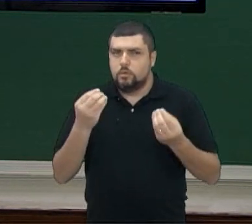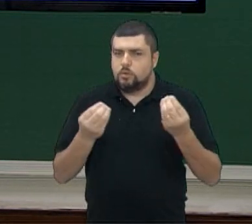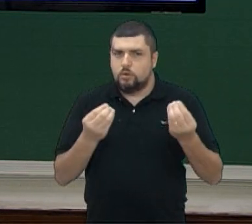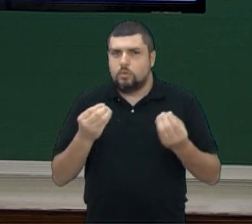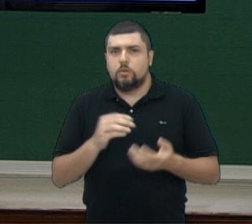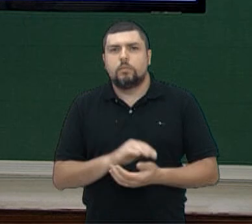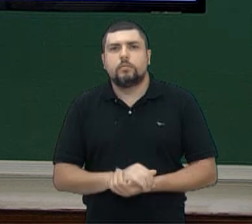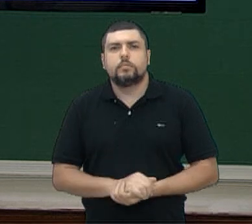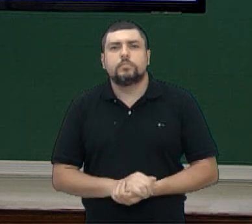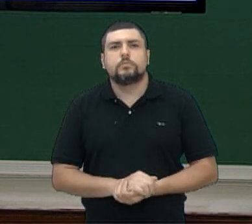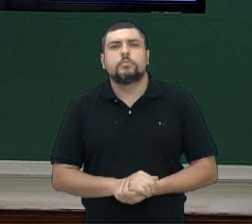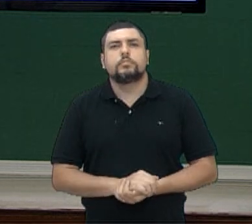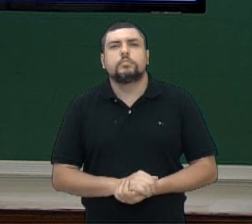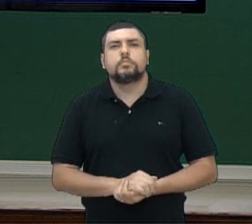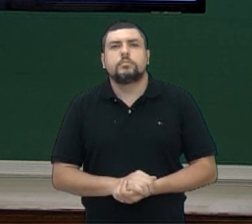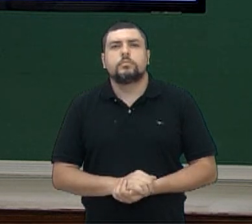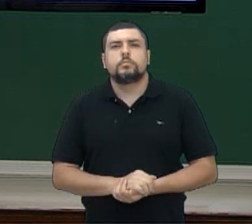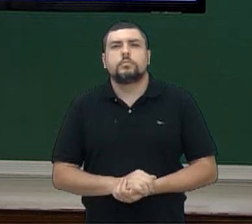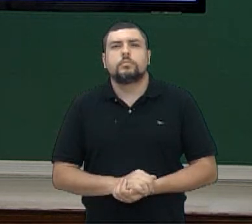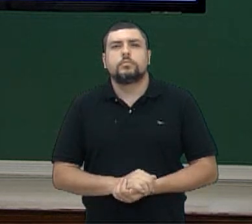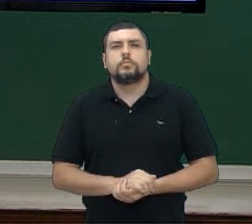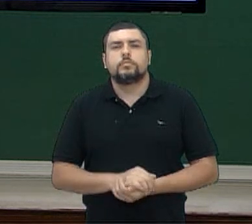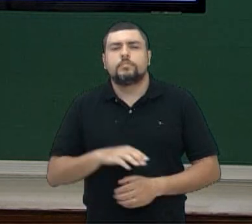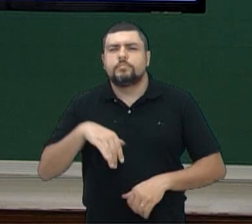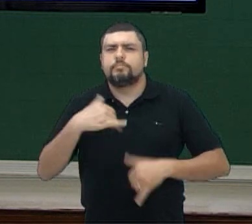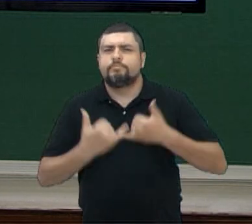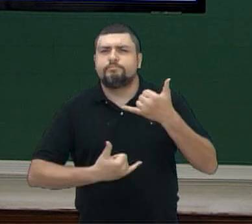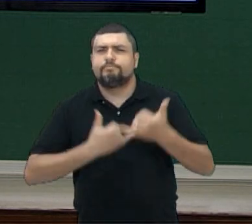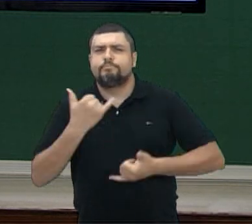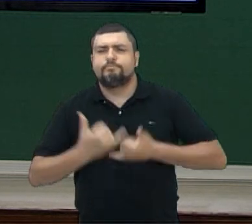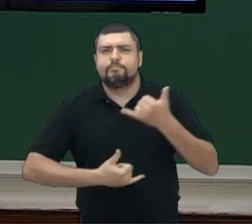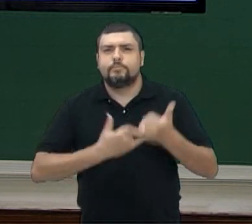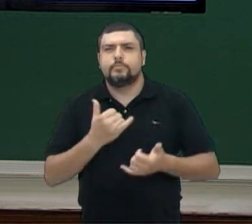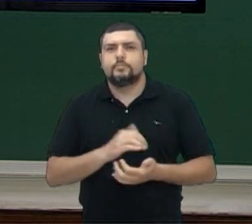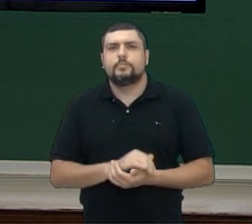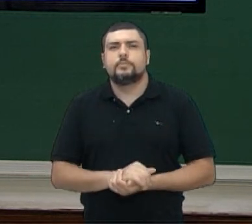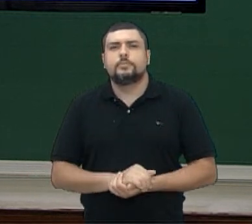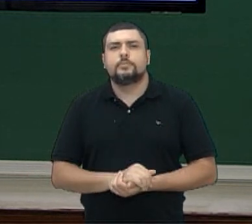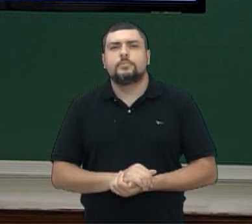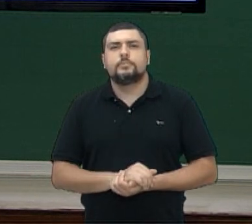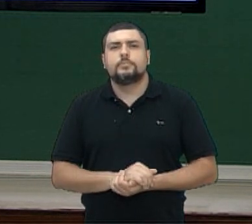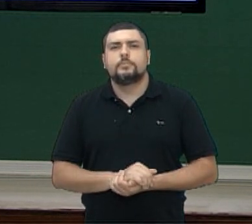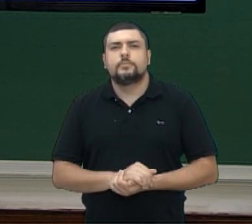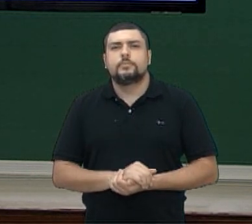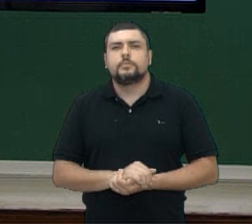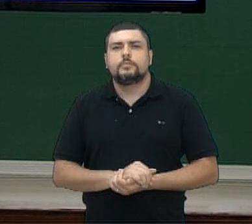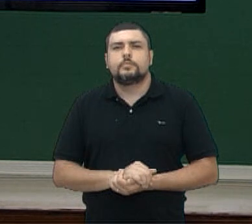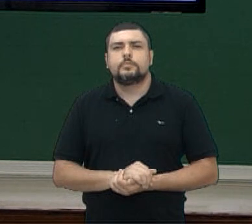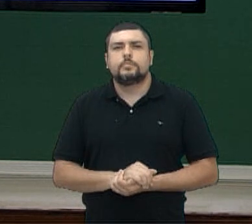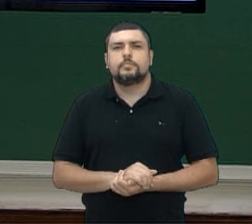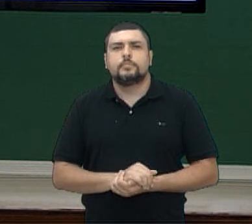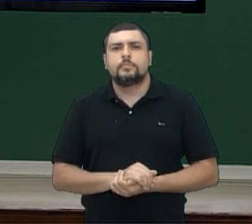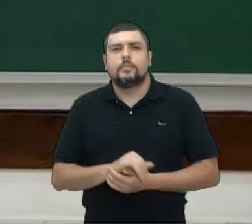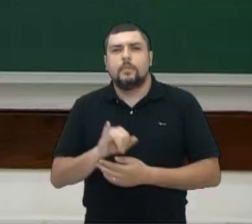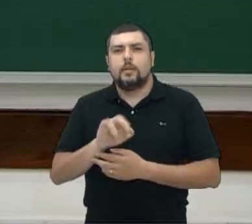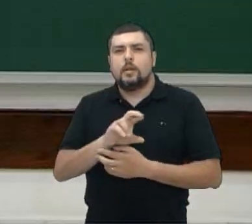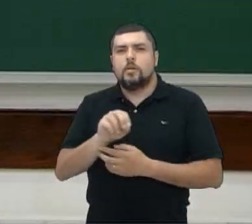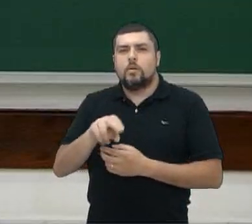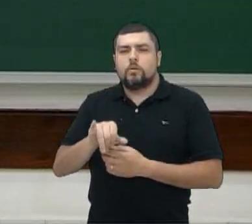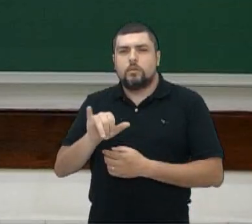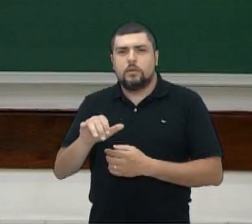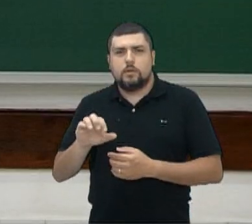preciso traduzir. Playful, brincalhão. Ironic, também não preciso traduzir porque é parecido com o